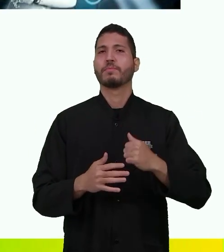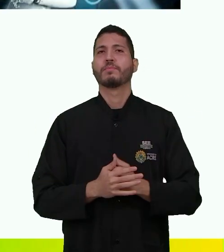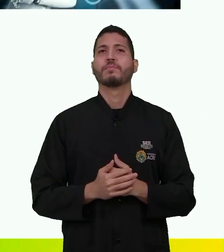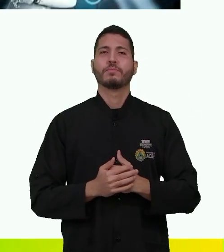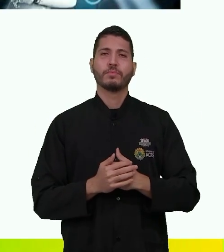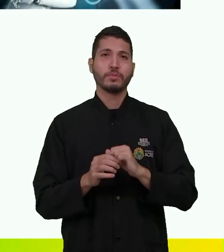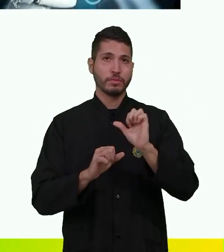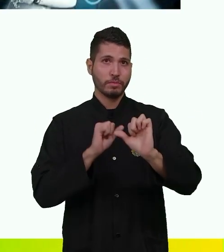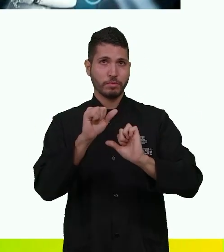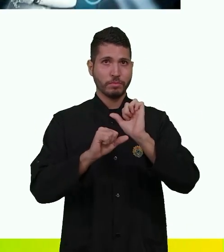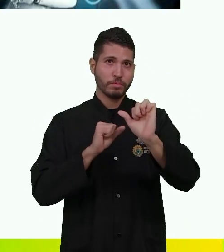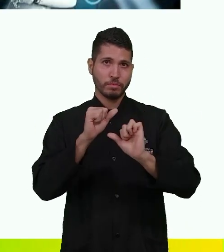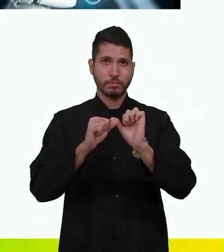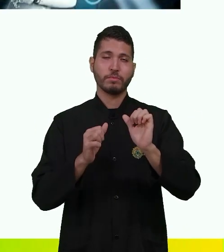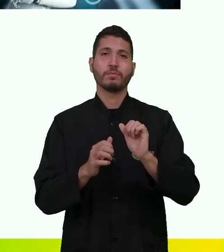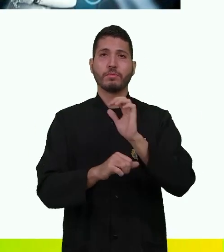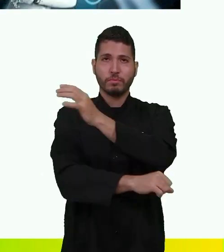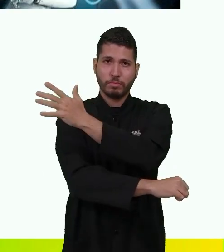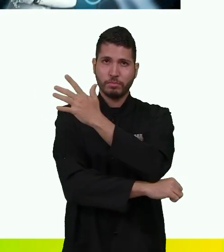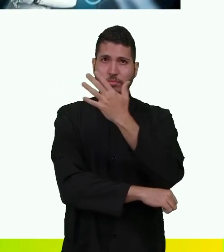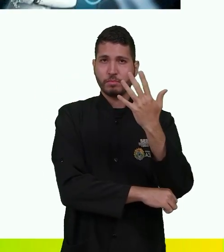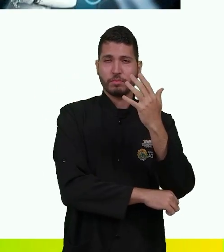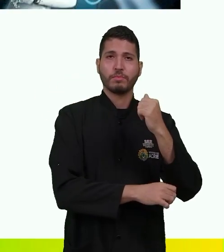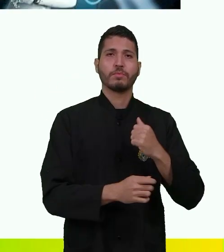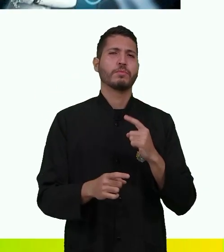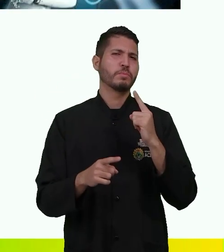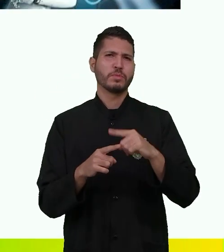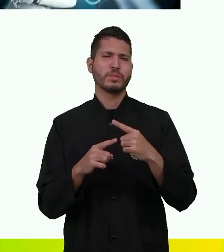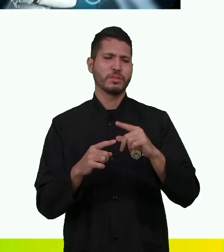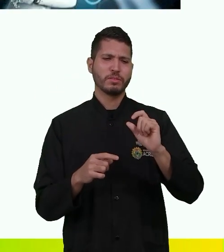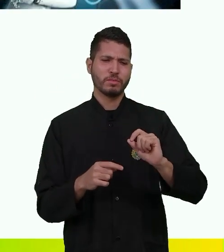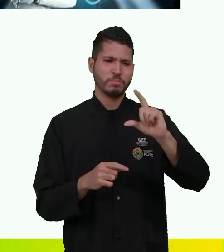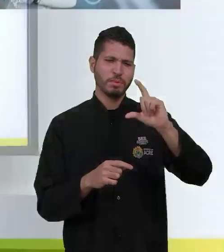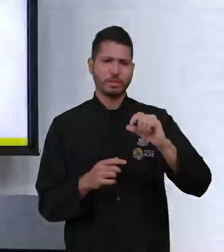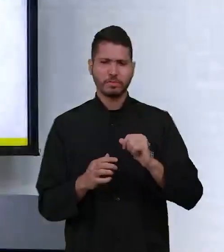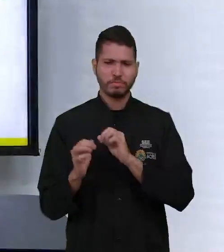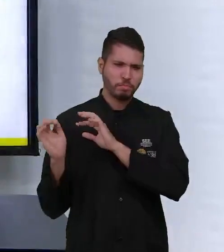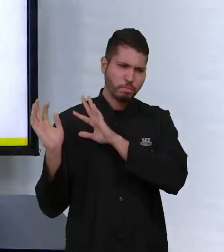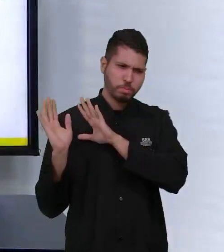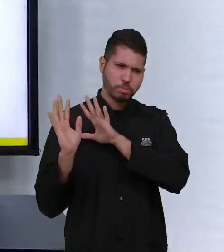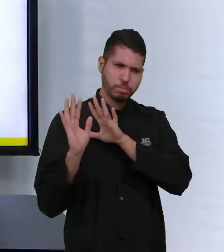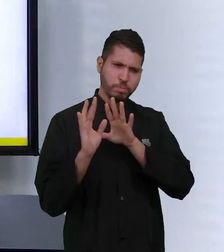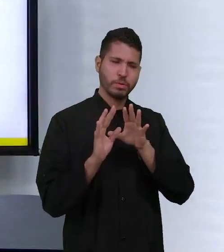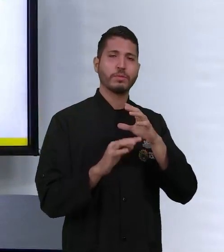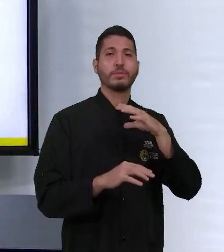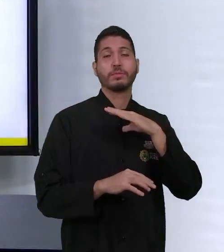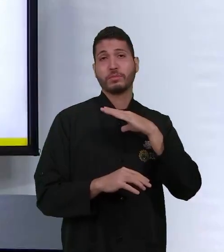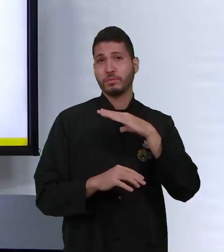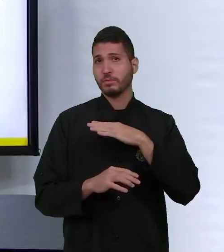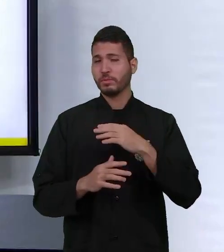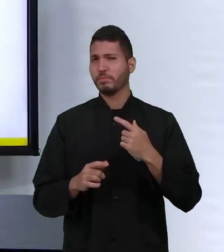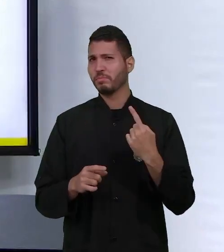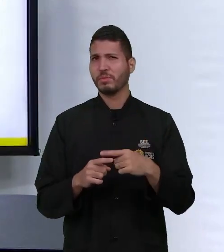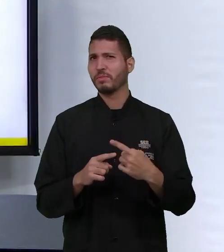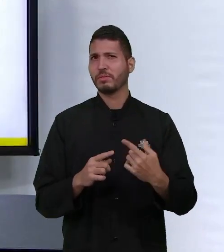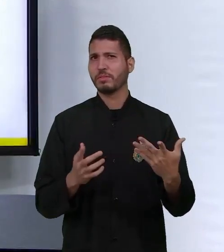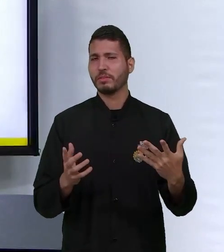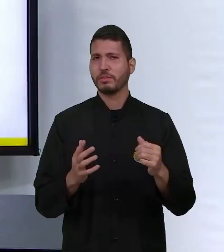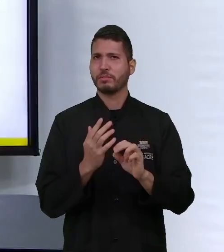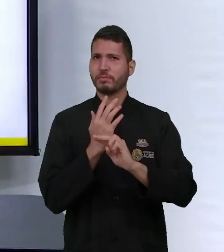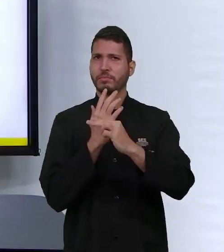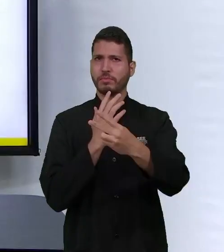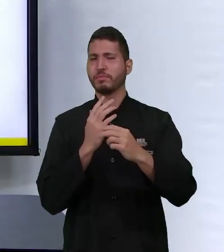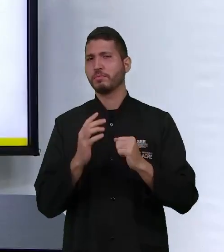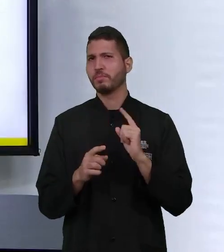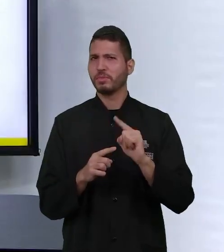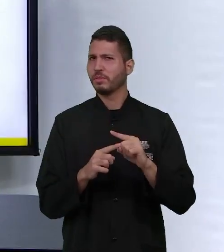alterou profundamente o meio ambiente. Por que o crescimento das cidades é importante tratar como uma consequência? Porque